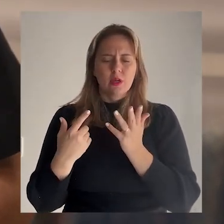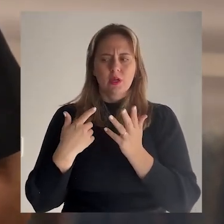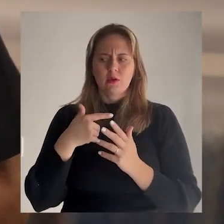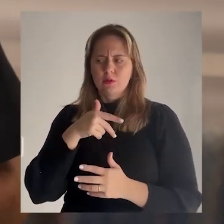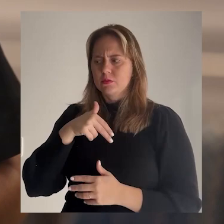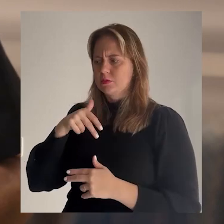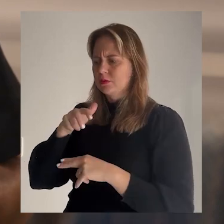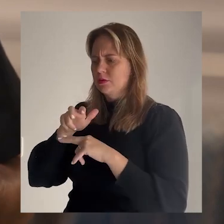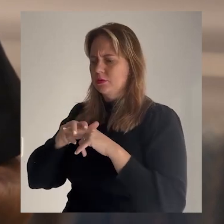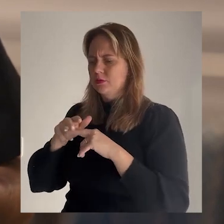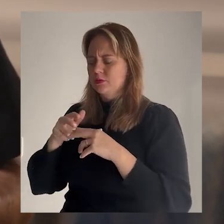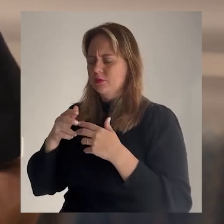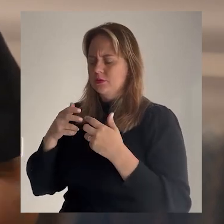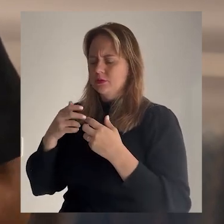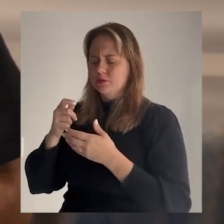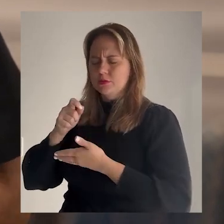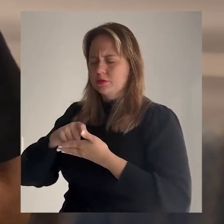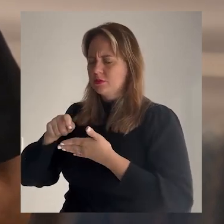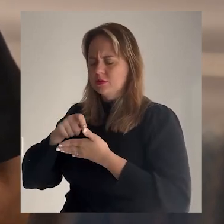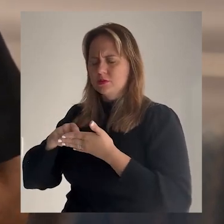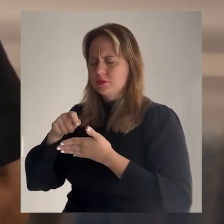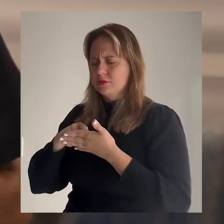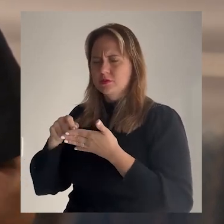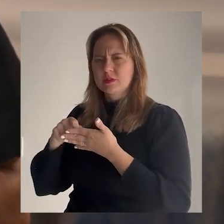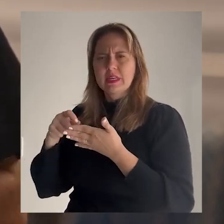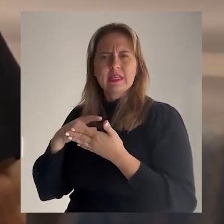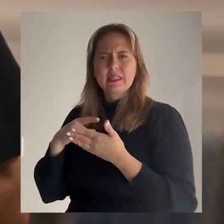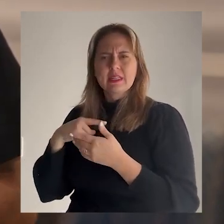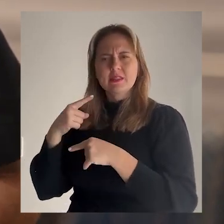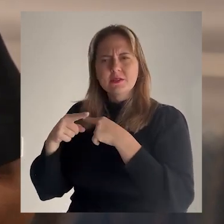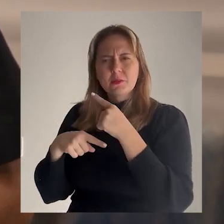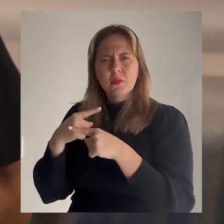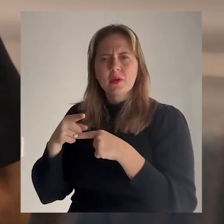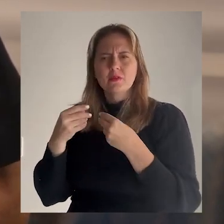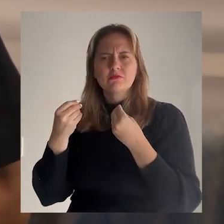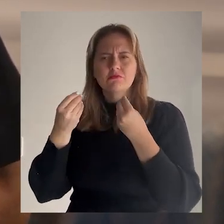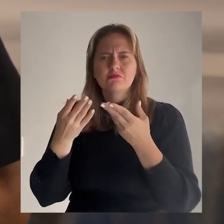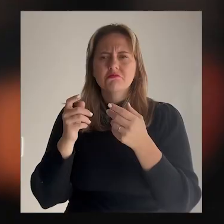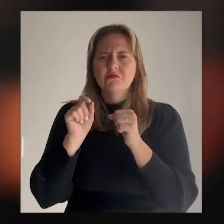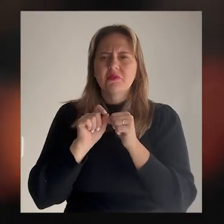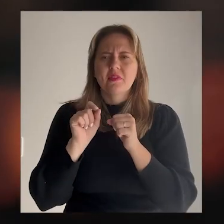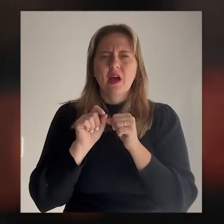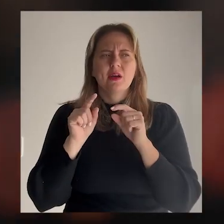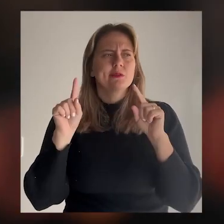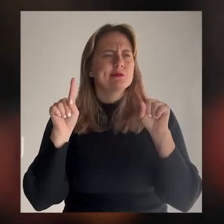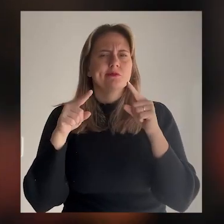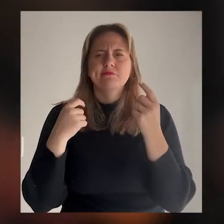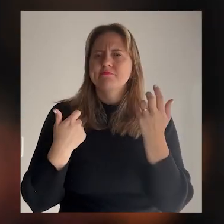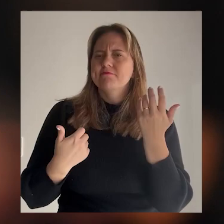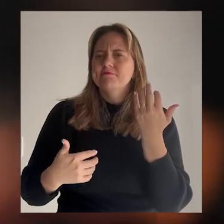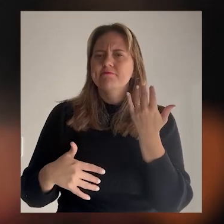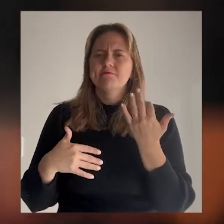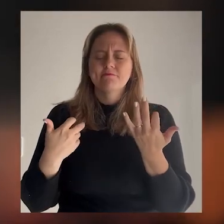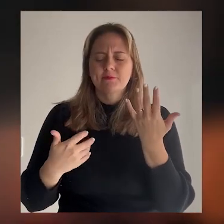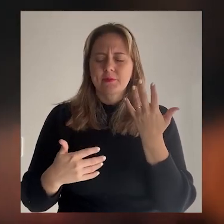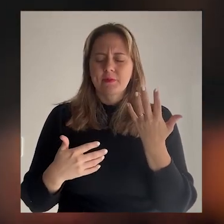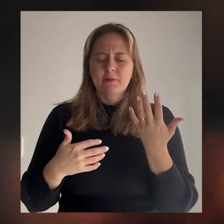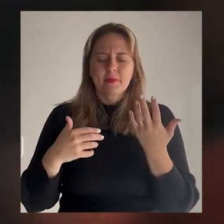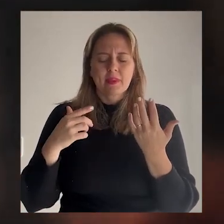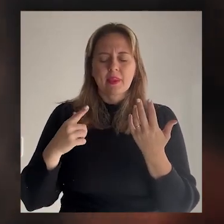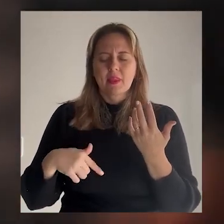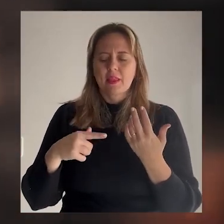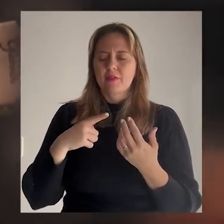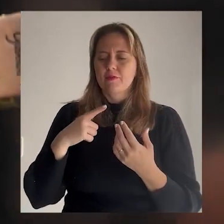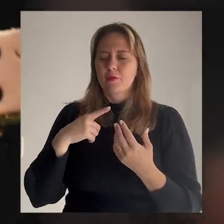canto escrever e dali sair alguma coisa e depois eu fazer a melodia. E a Sordo, ela vem